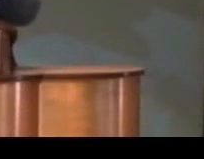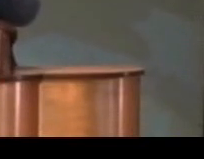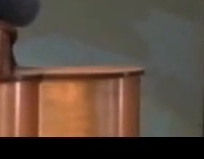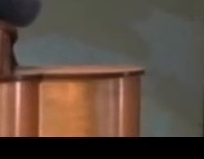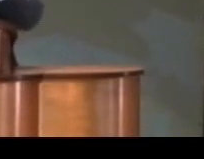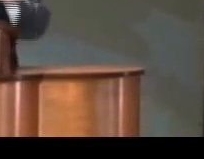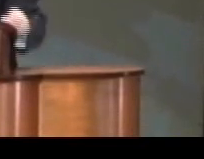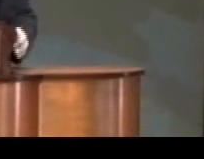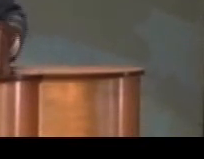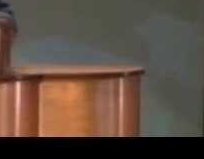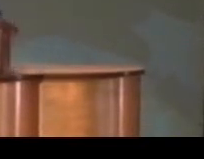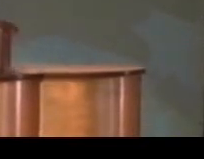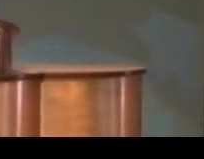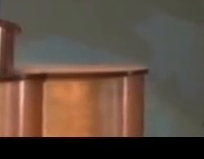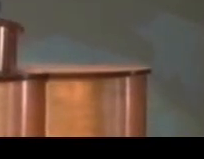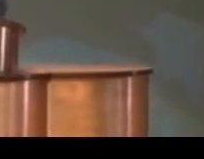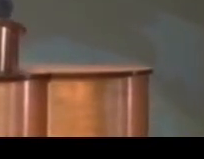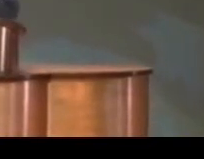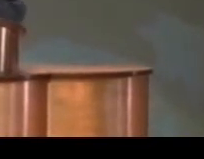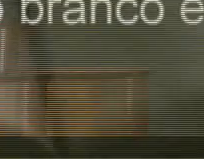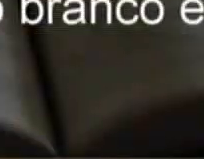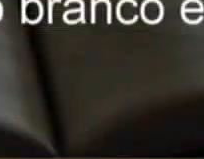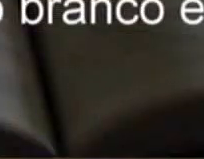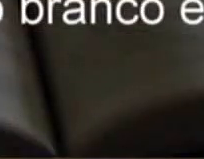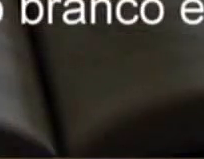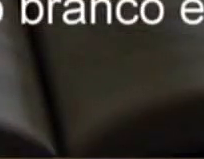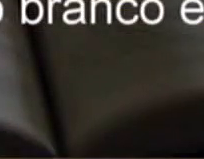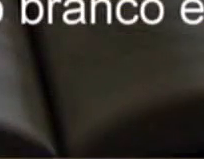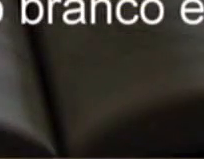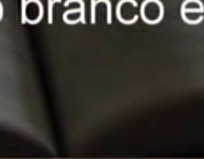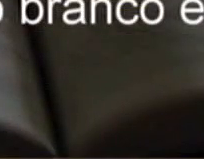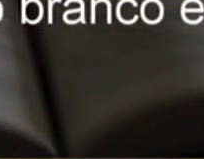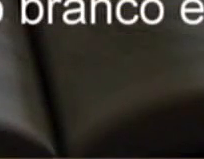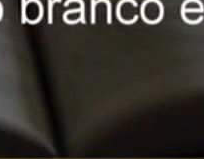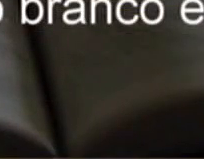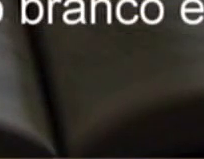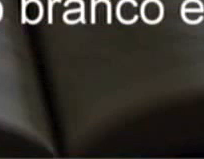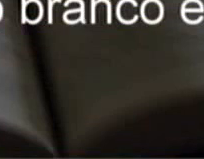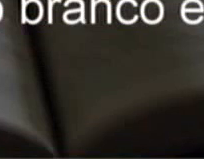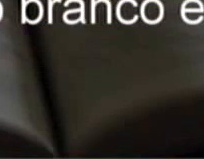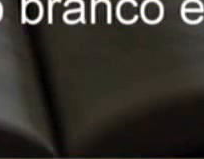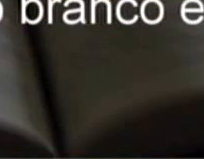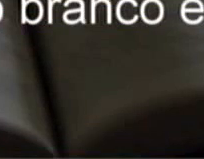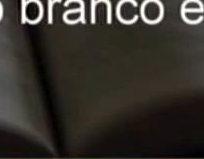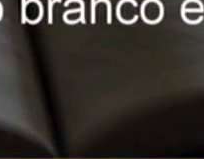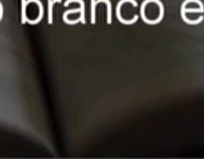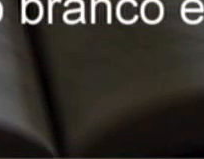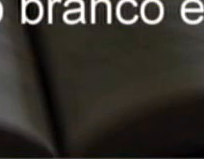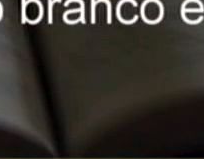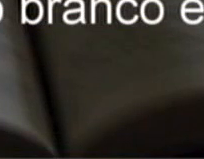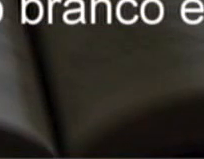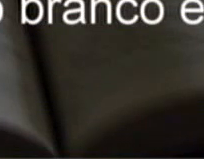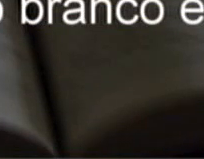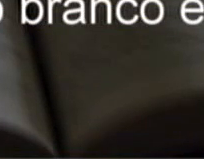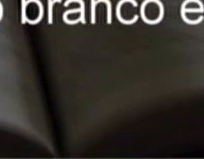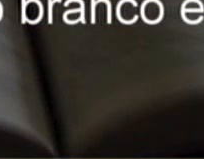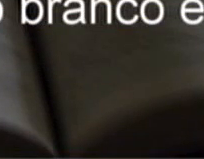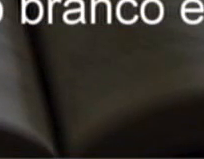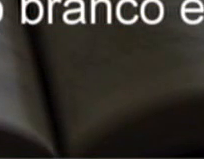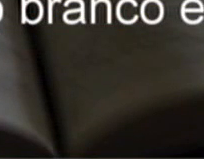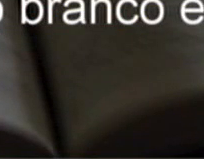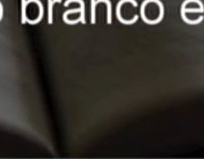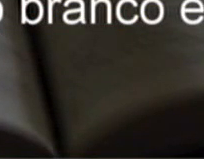carne. Os exércitos do céu o seguiam, montados em cavalos brancos e vestidos de linho